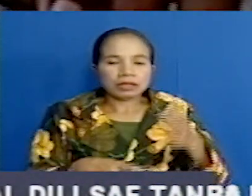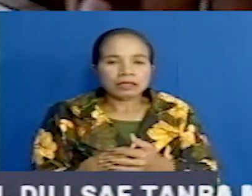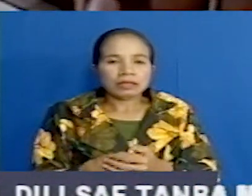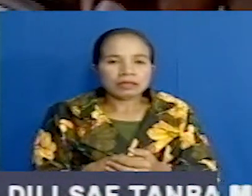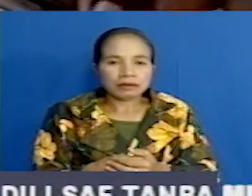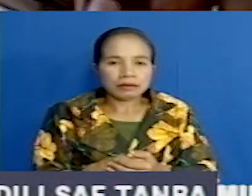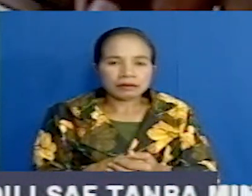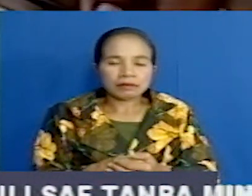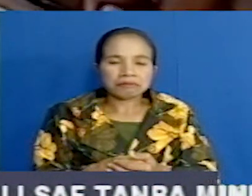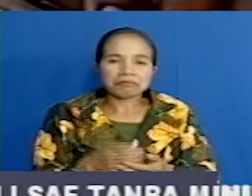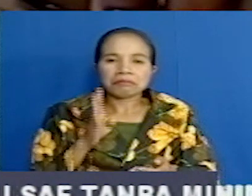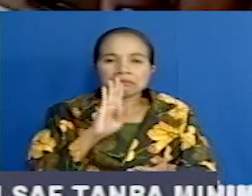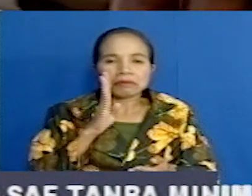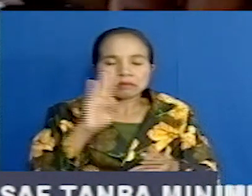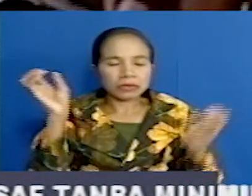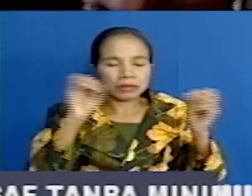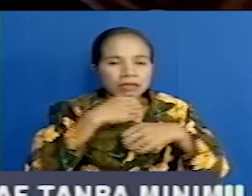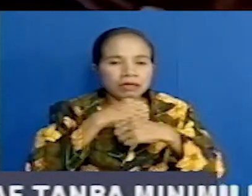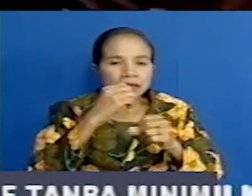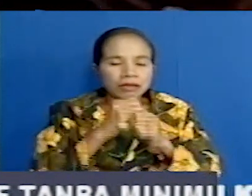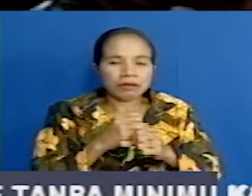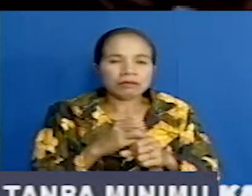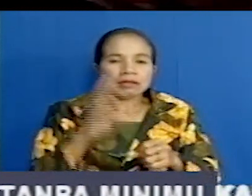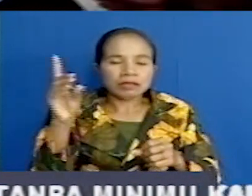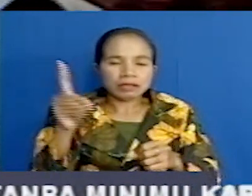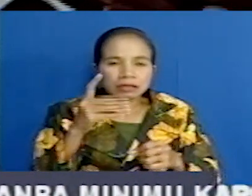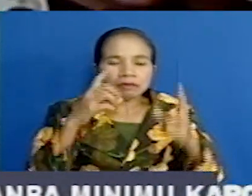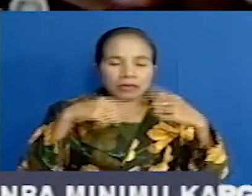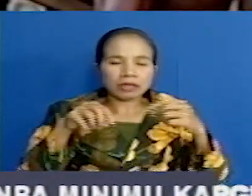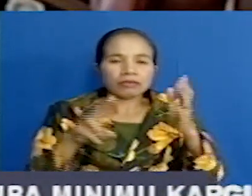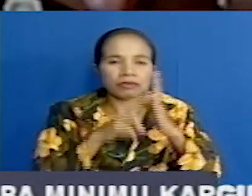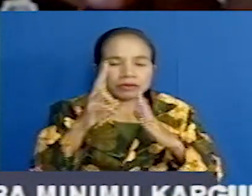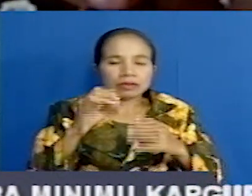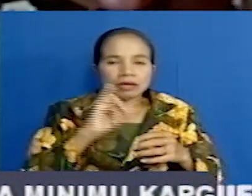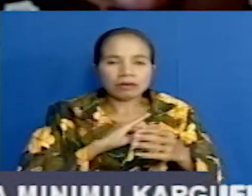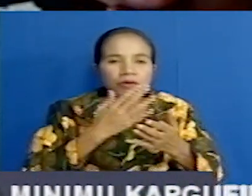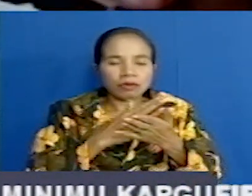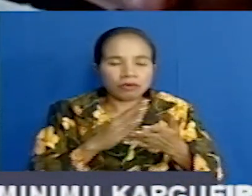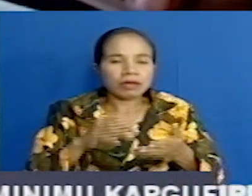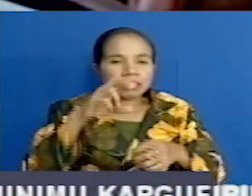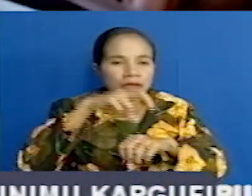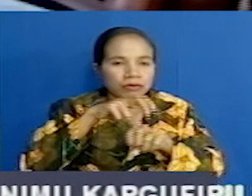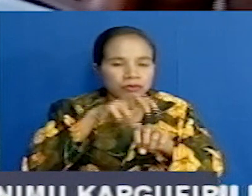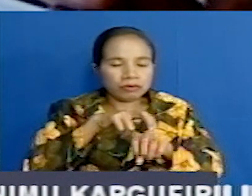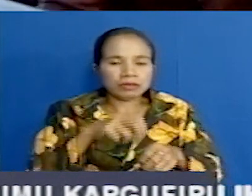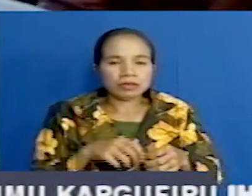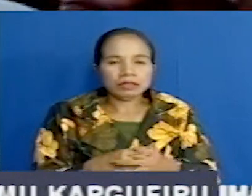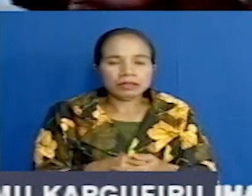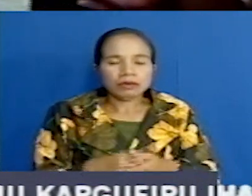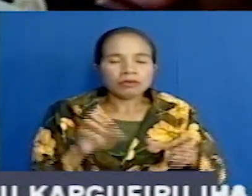ha. E depois a universidade ao an sosa doce. Bom, insama o bele, estudante bele estuda de